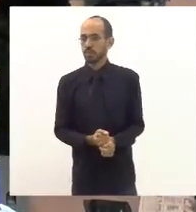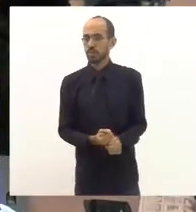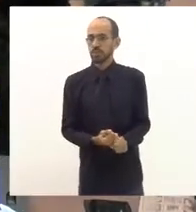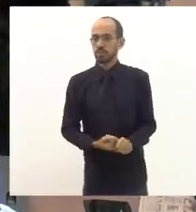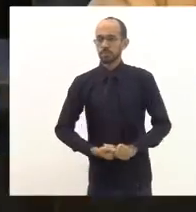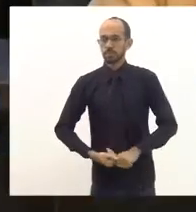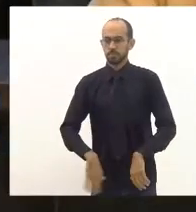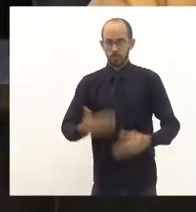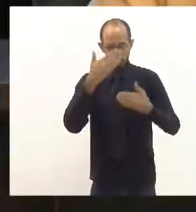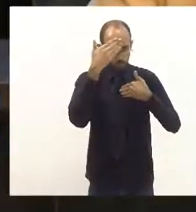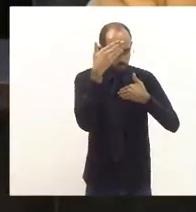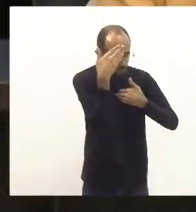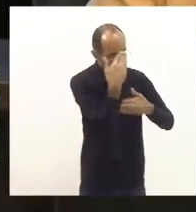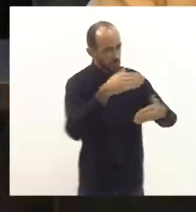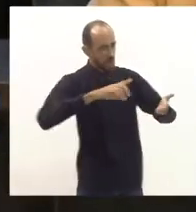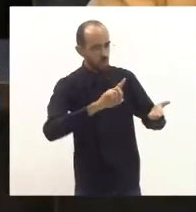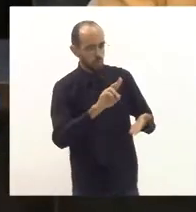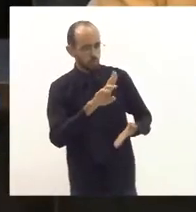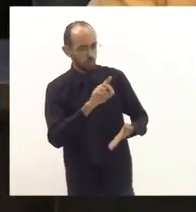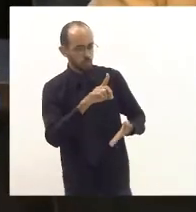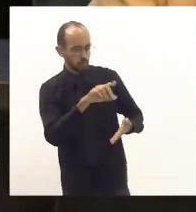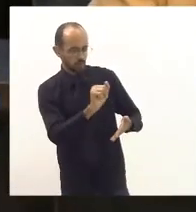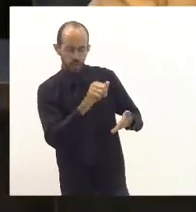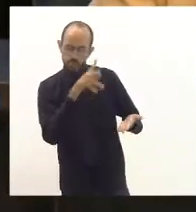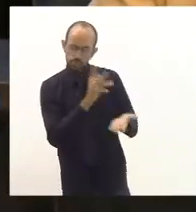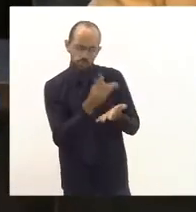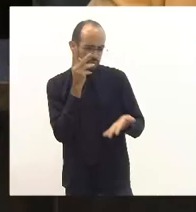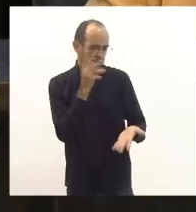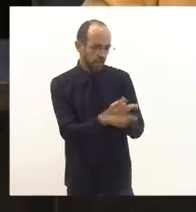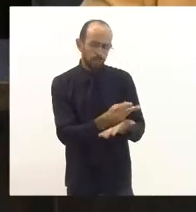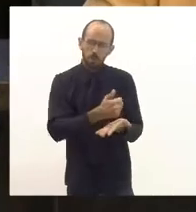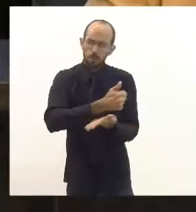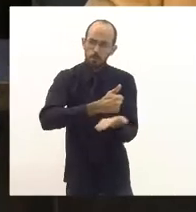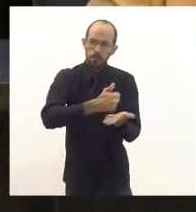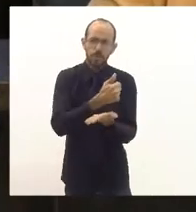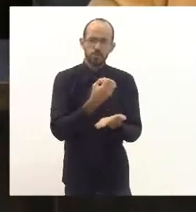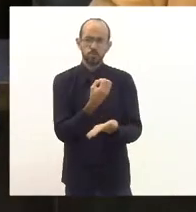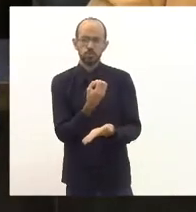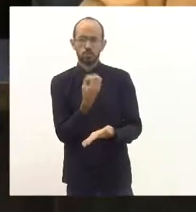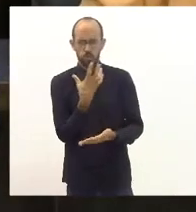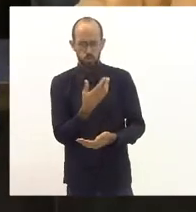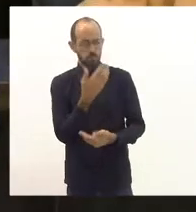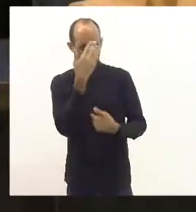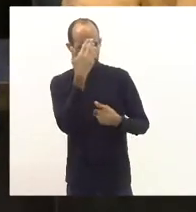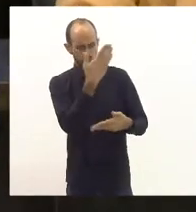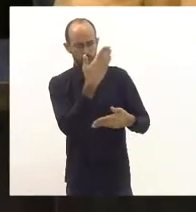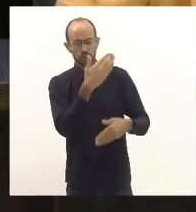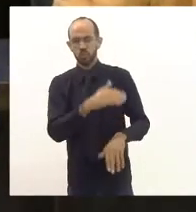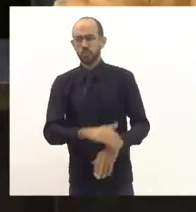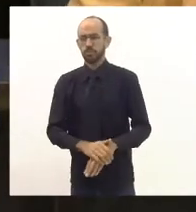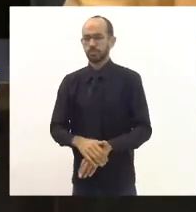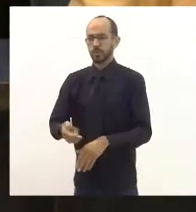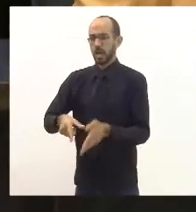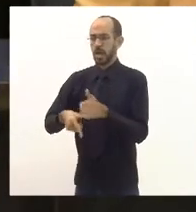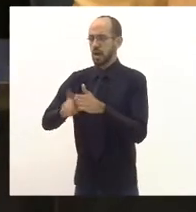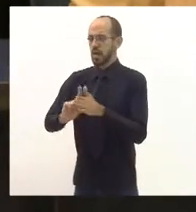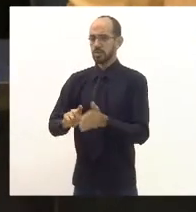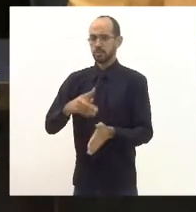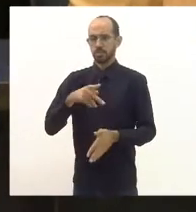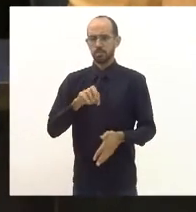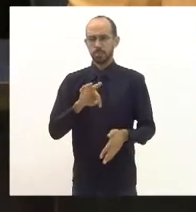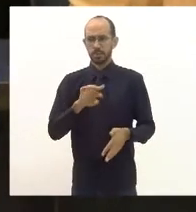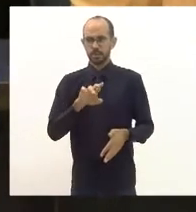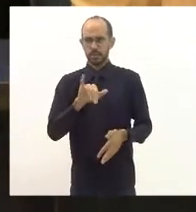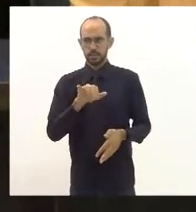Obrigado, Duda, arrasando como sempre, sempre fundamentada. Antes de passar aqui para a Patrícia Esteves, que está aqui